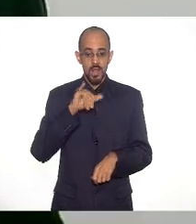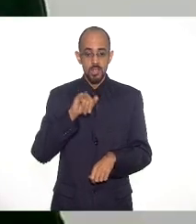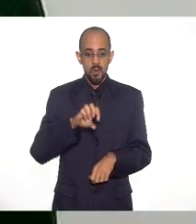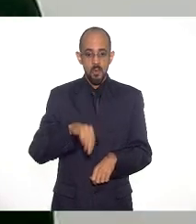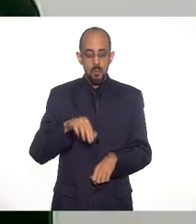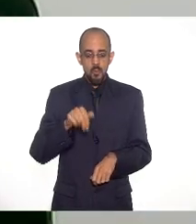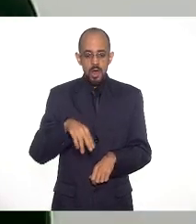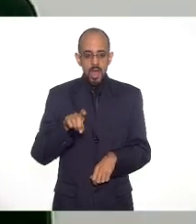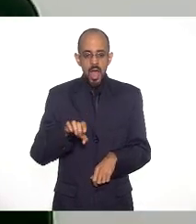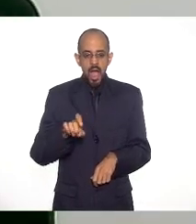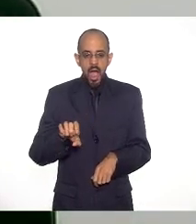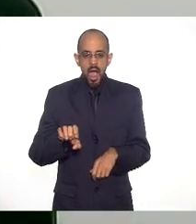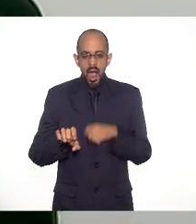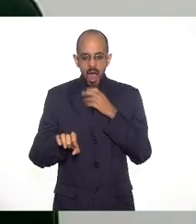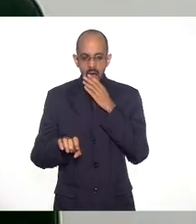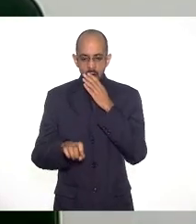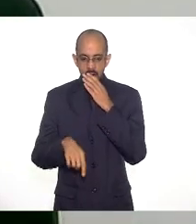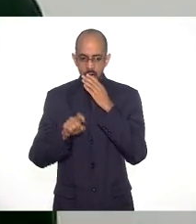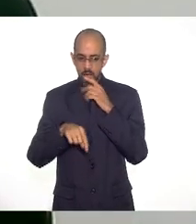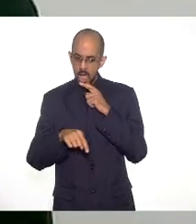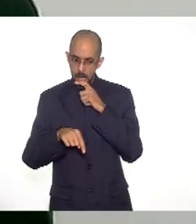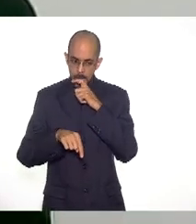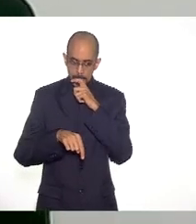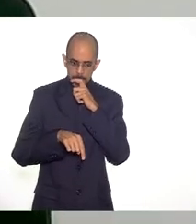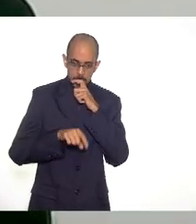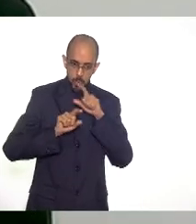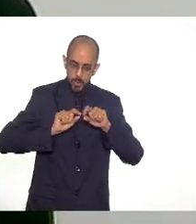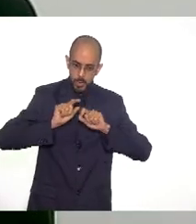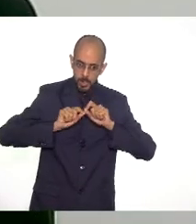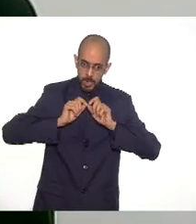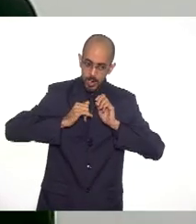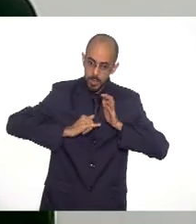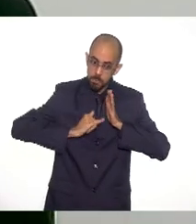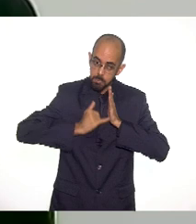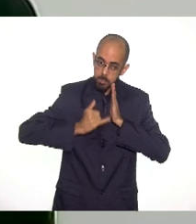o templo tem direito à imunidade.